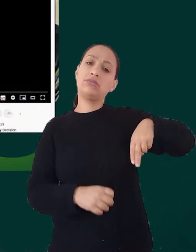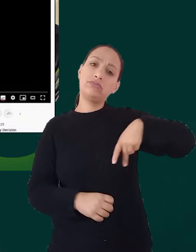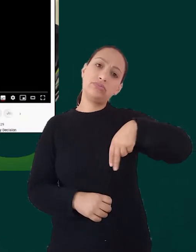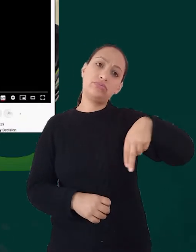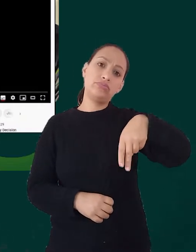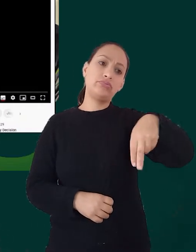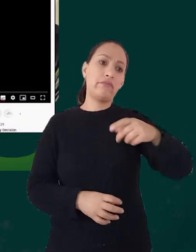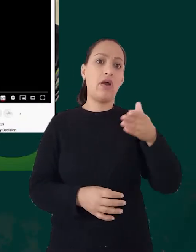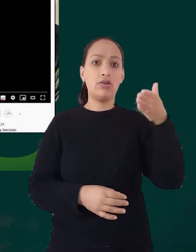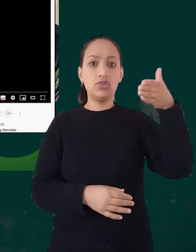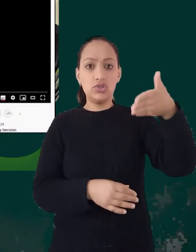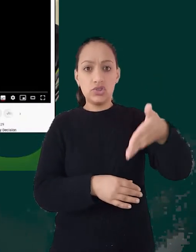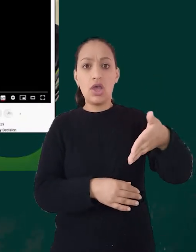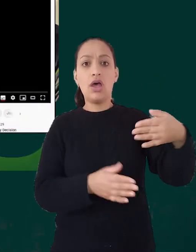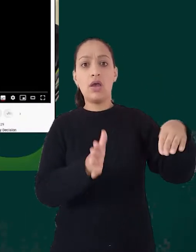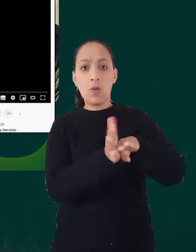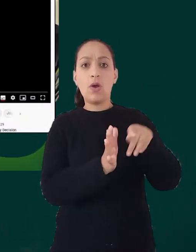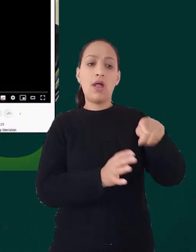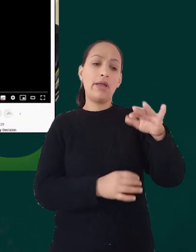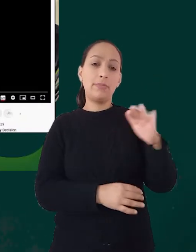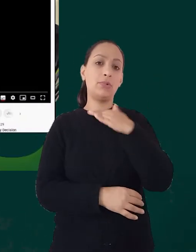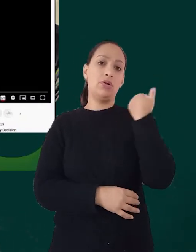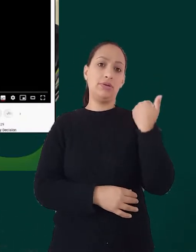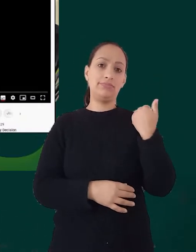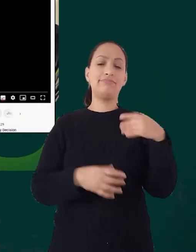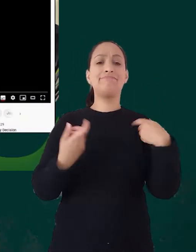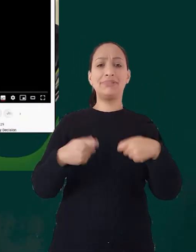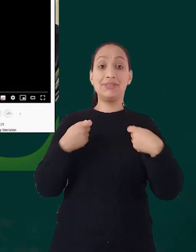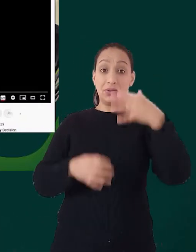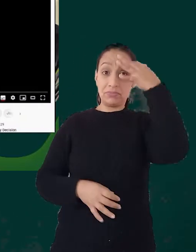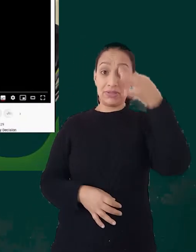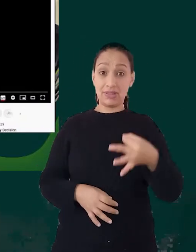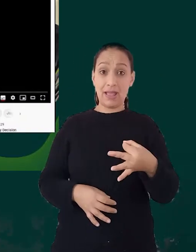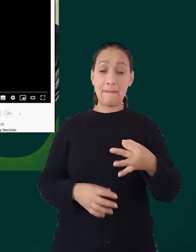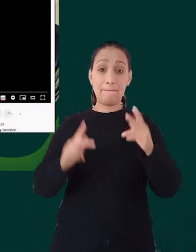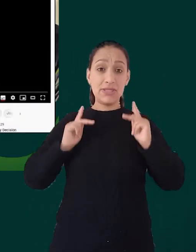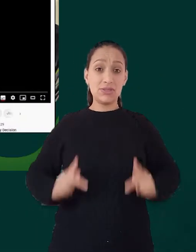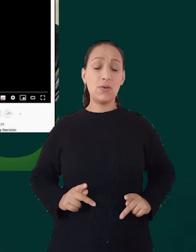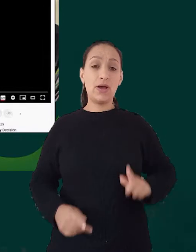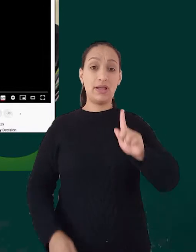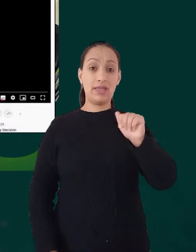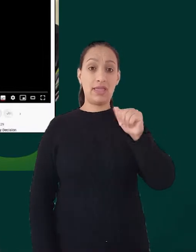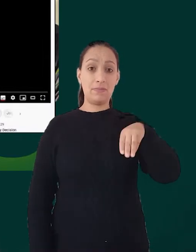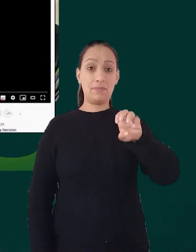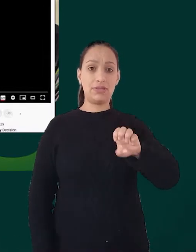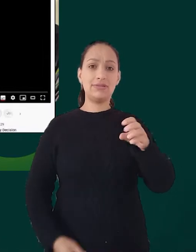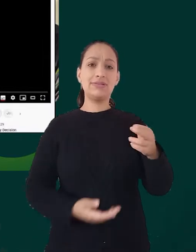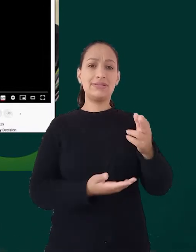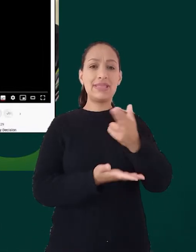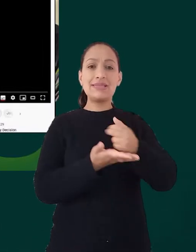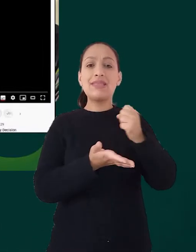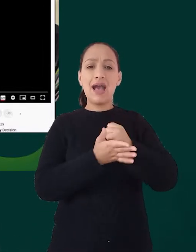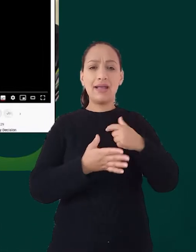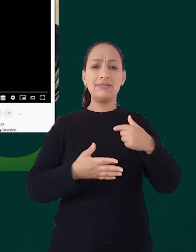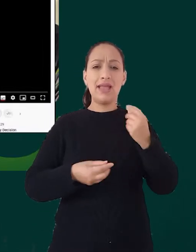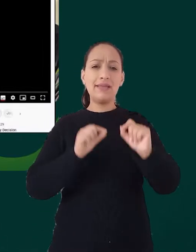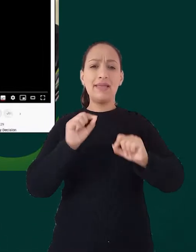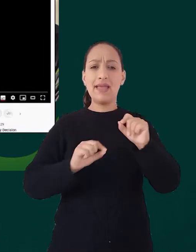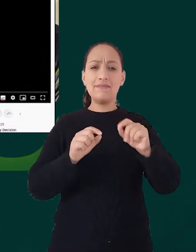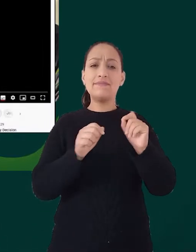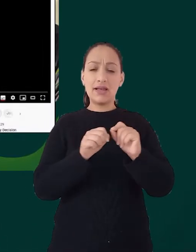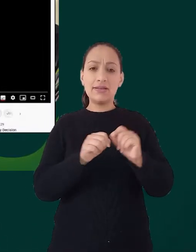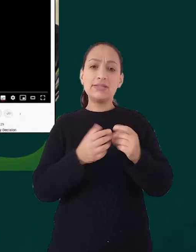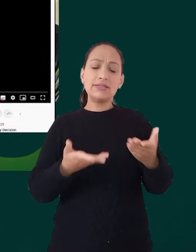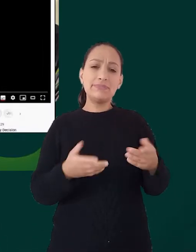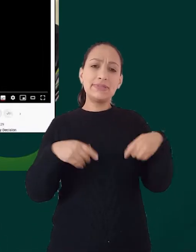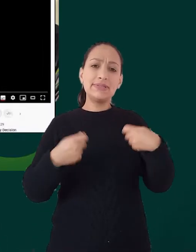ir entendendo. O game designer precisa apresentar as mecânicas de como o